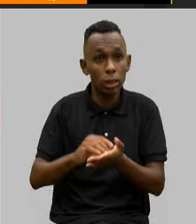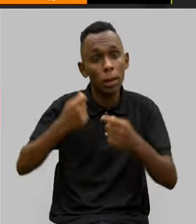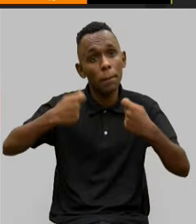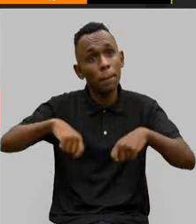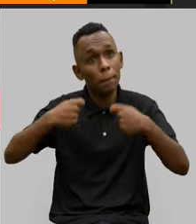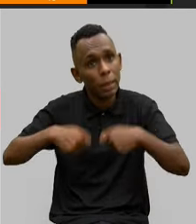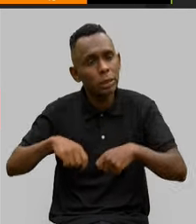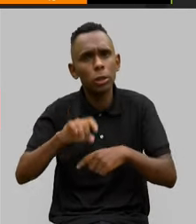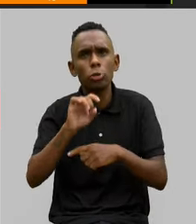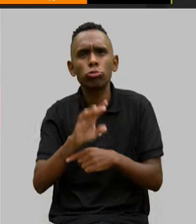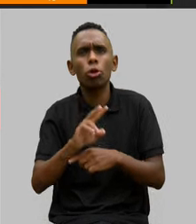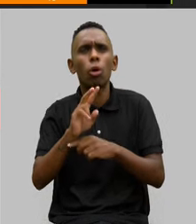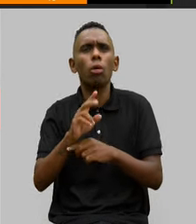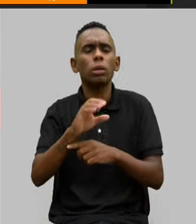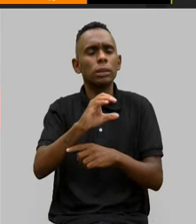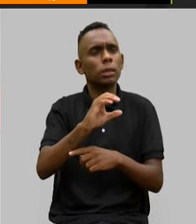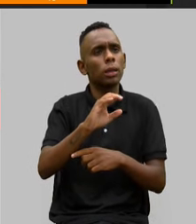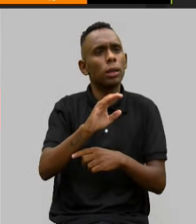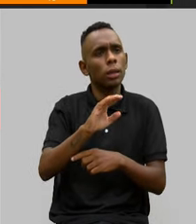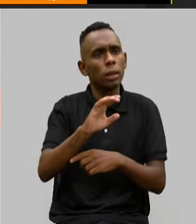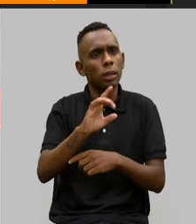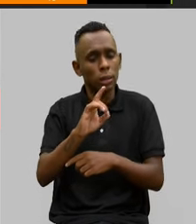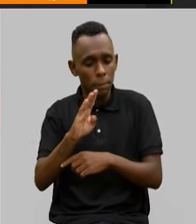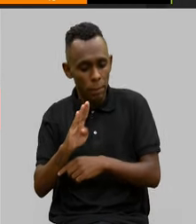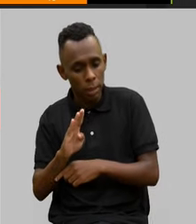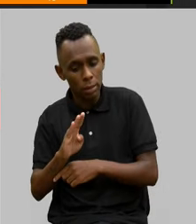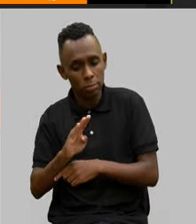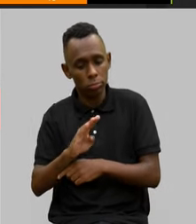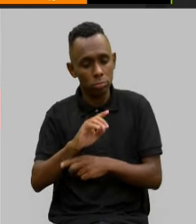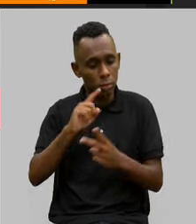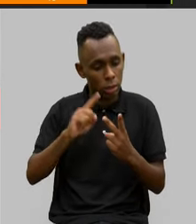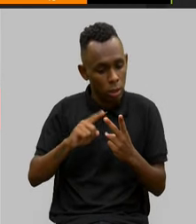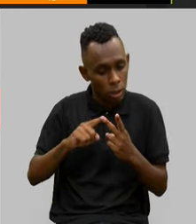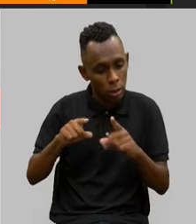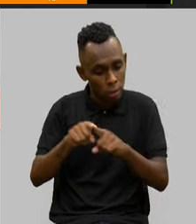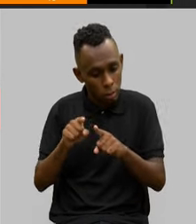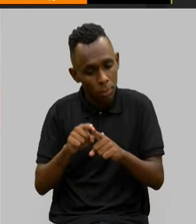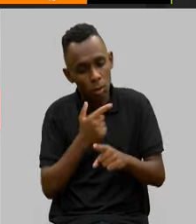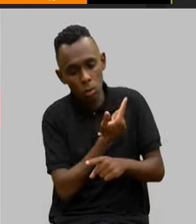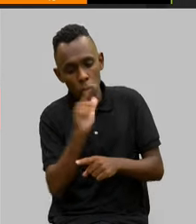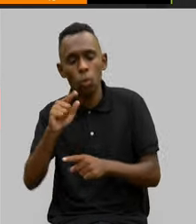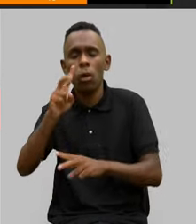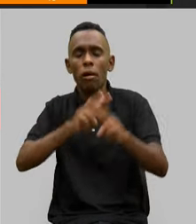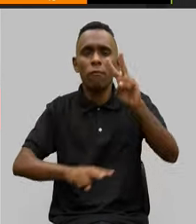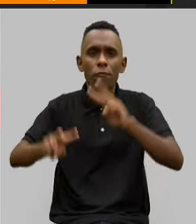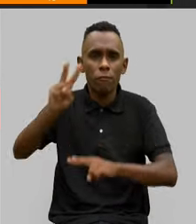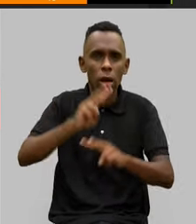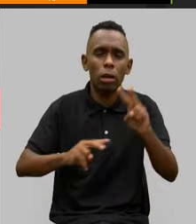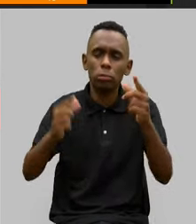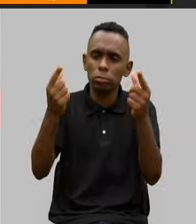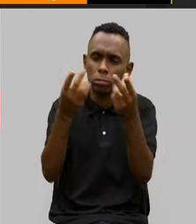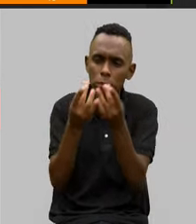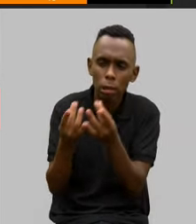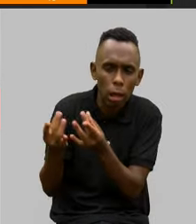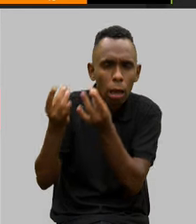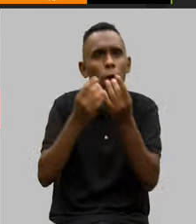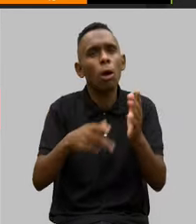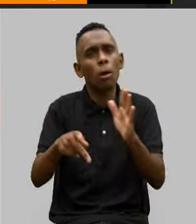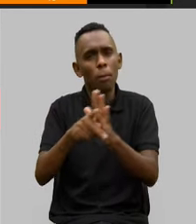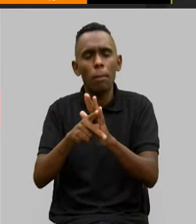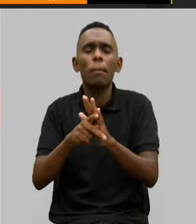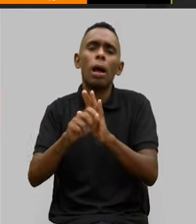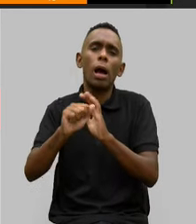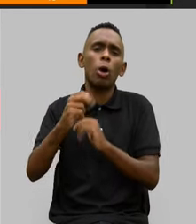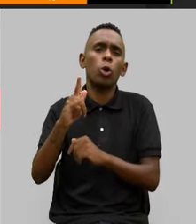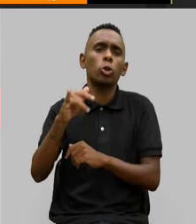precisa não só olhar pro cbd e o thc a gente precisa est fazendo as análises microbiológicas nós precisamos fazer as análise de agrotóxicos nós